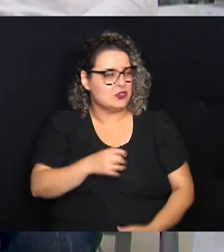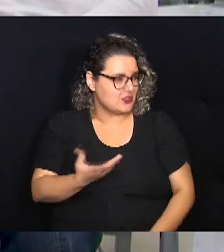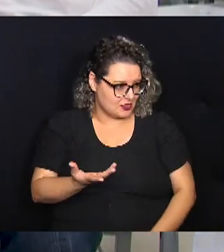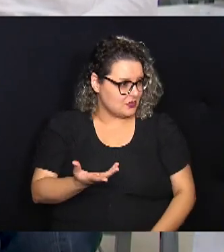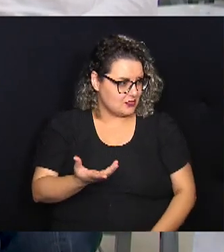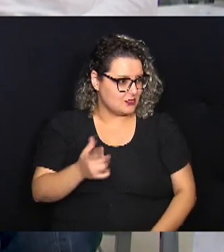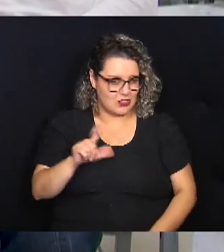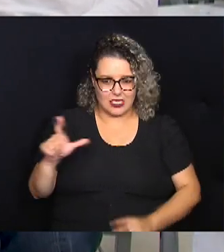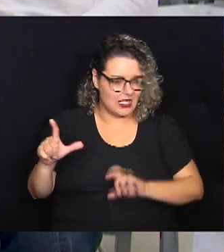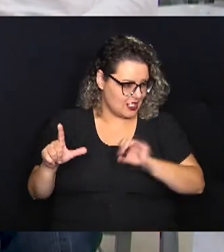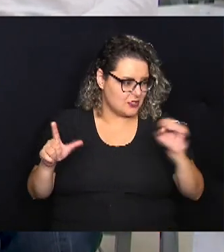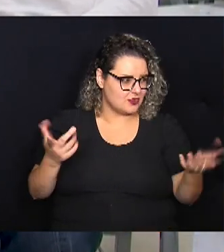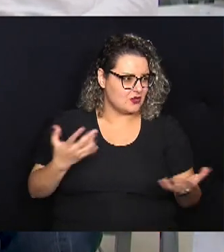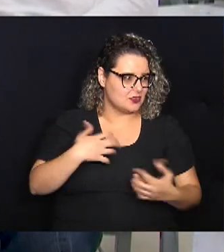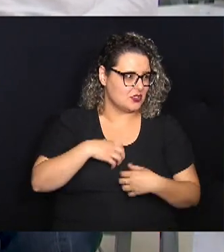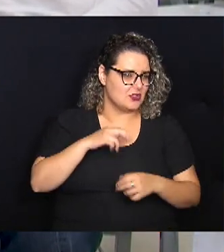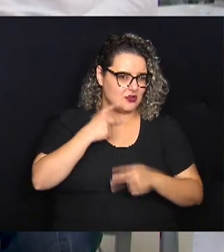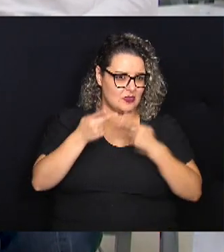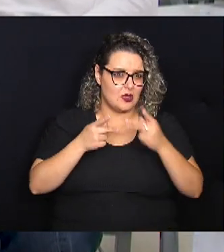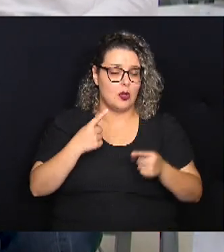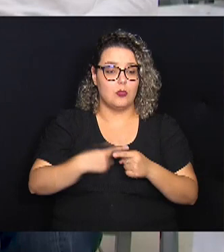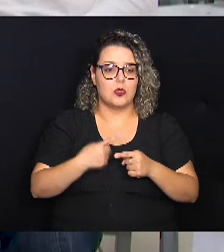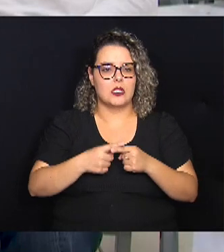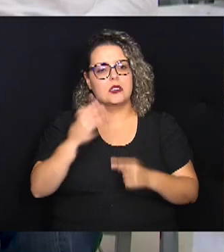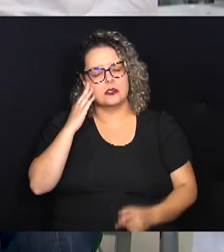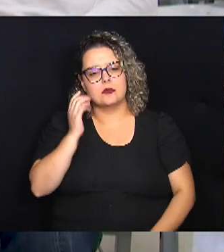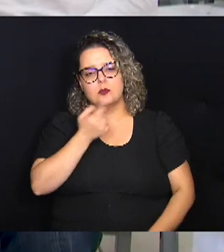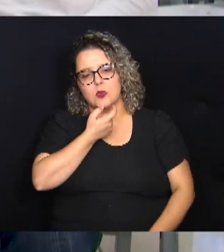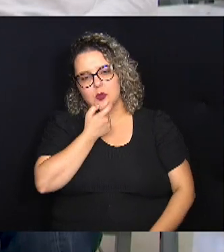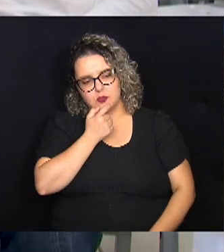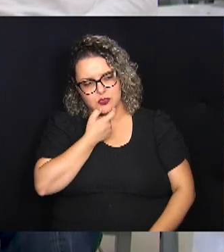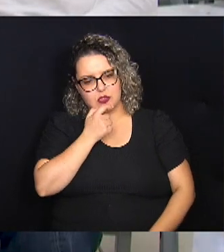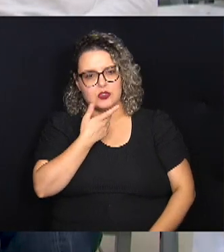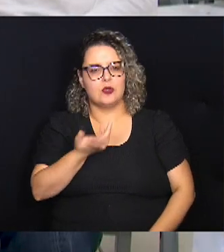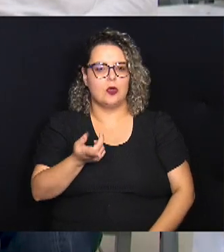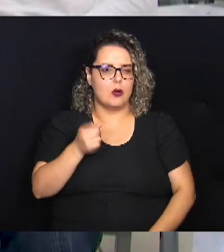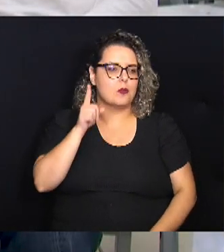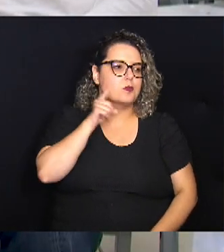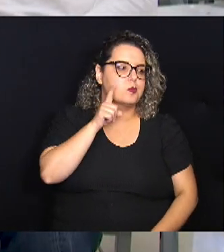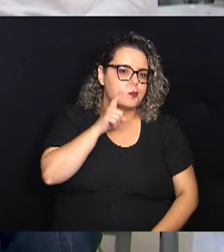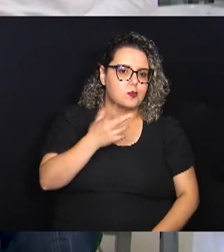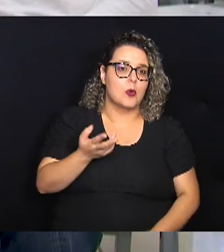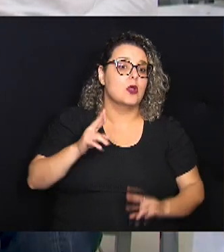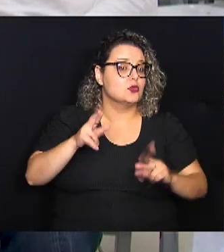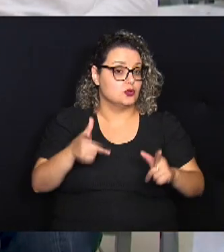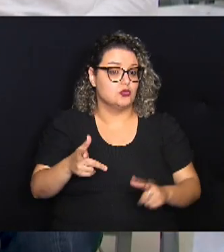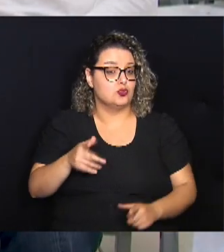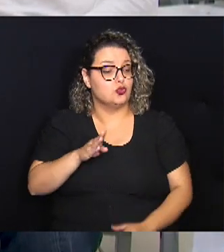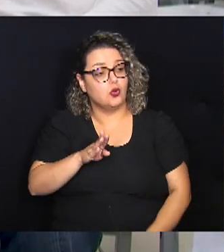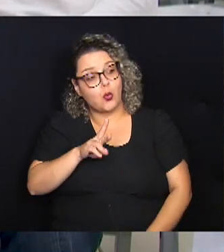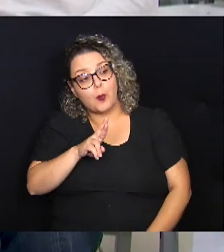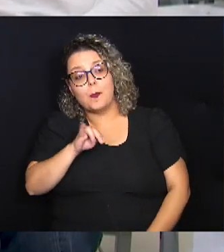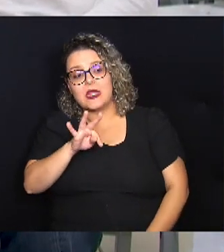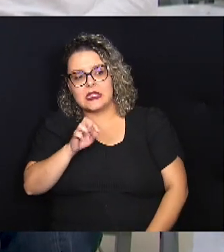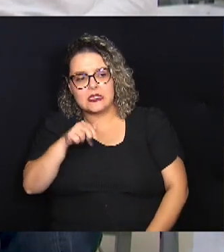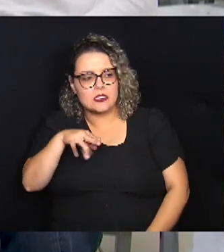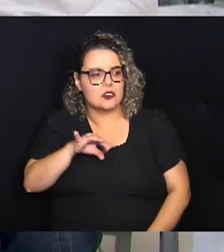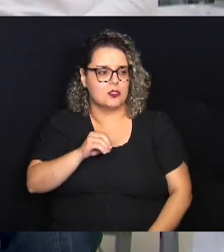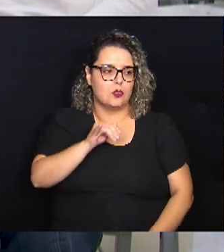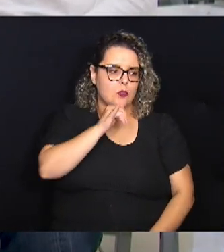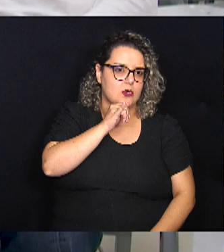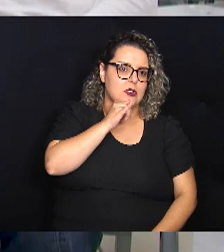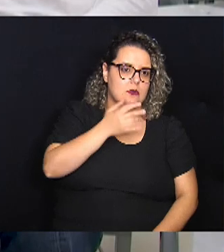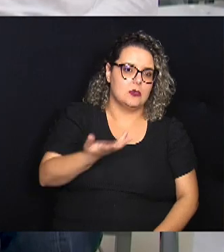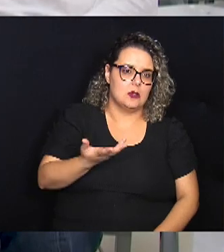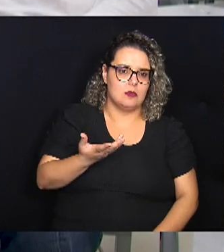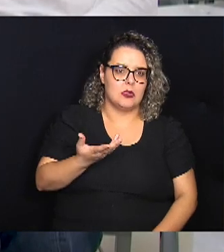a forma como falar, né? Porque a gente sabe que o inglês americano, ele é diferente do inglês britânico, né? Bastante.